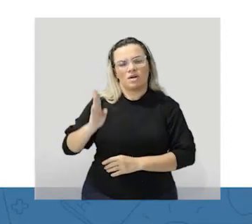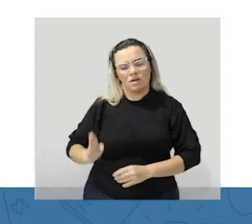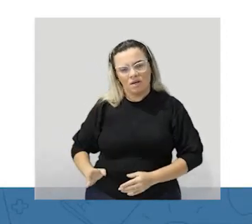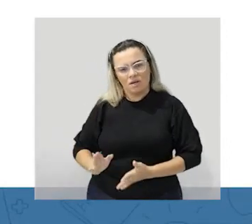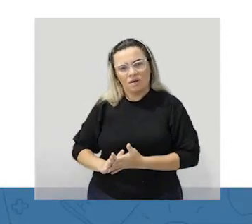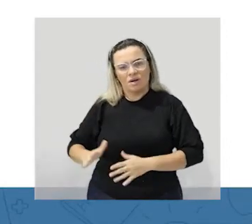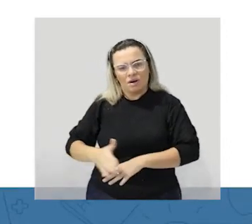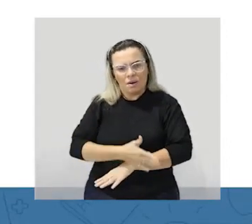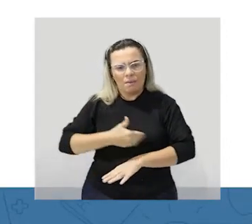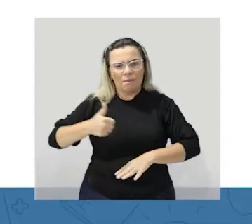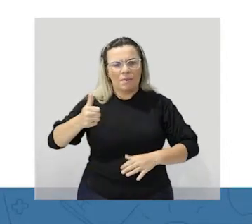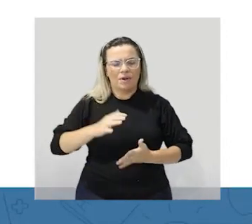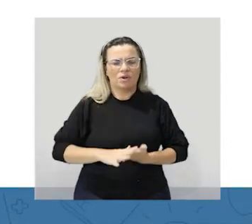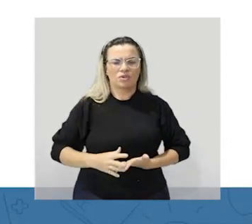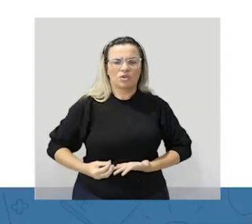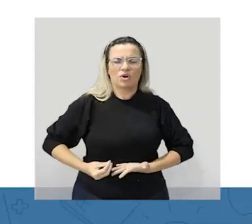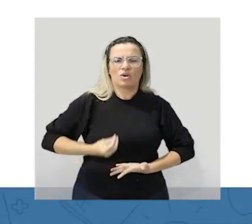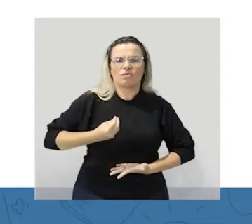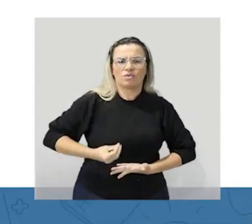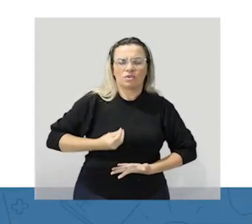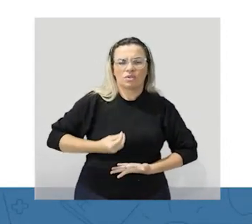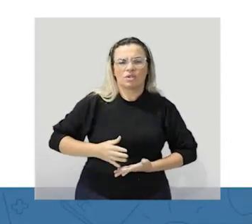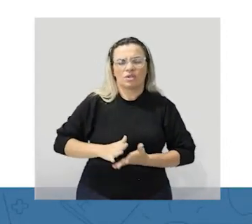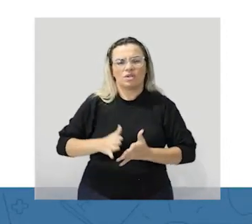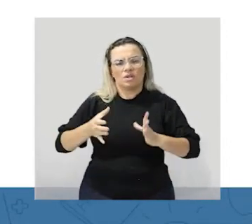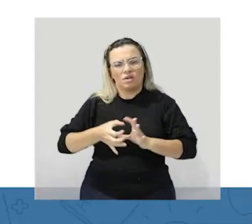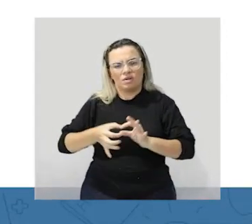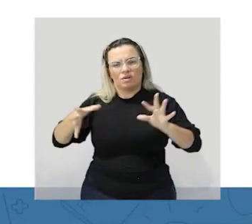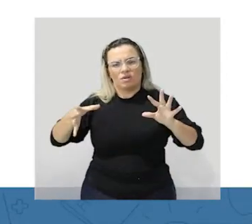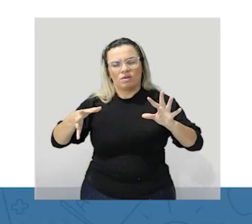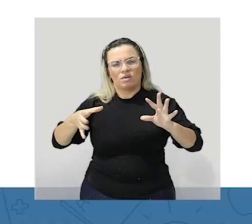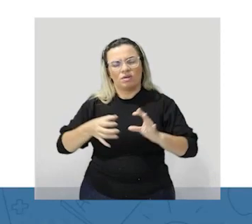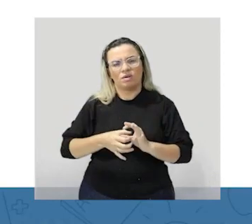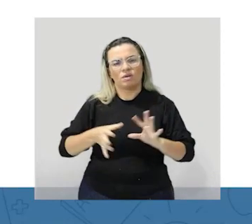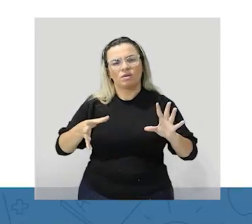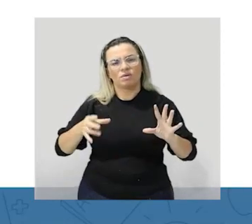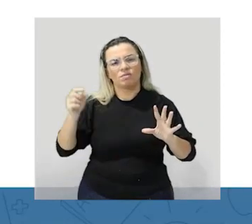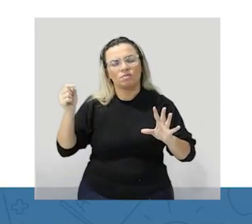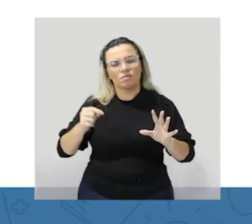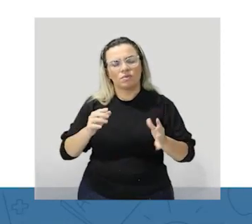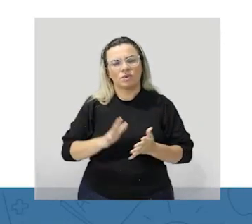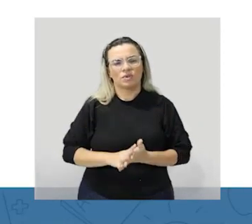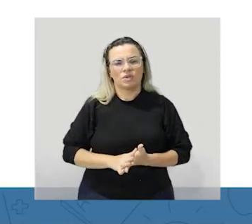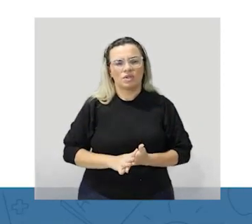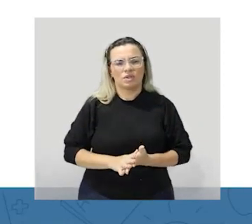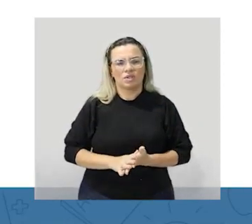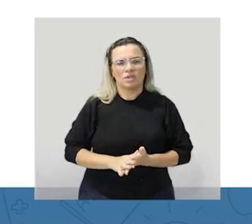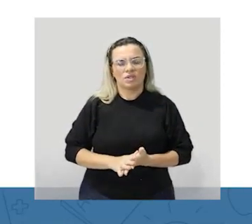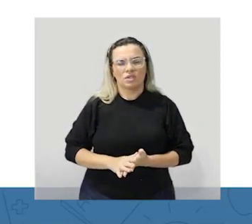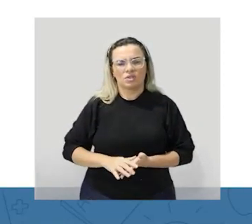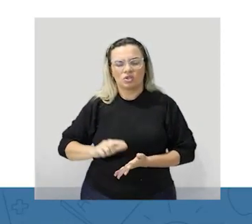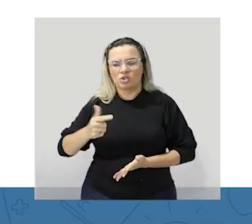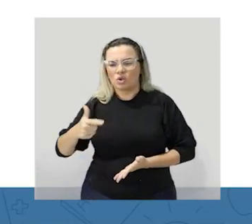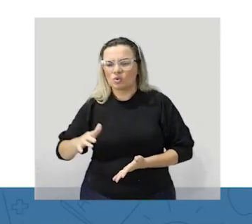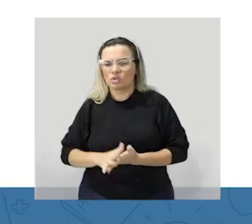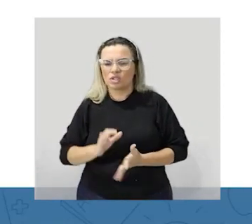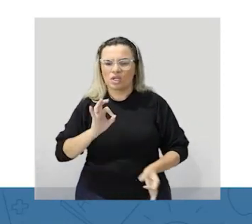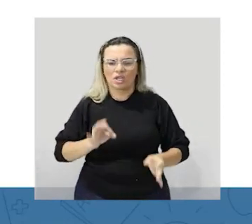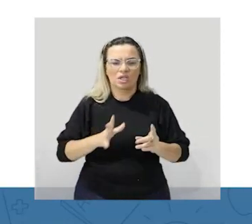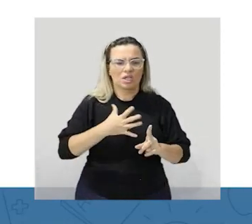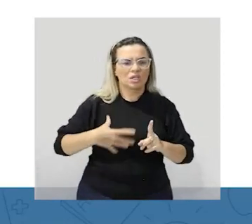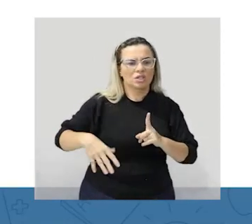suas condições de vida. Eles estão buscando se libertar até mesmo de injustiça social,